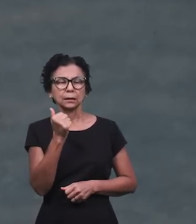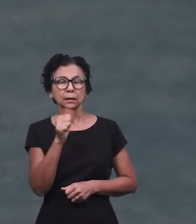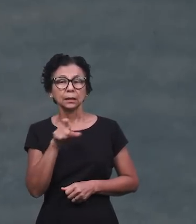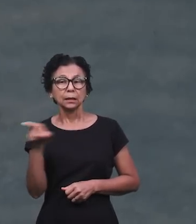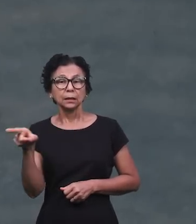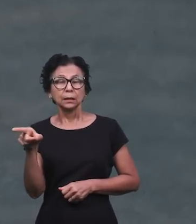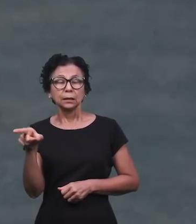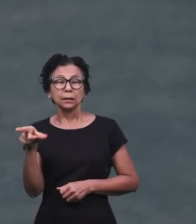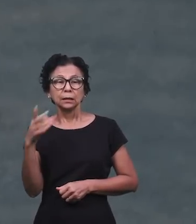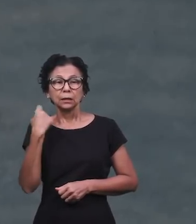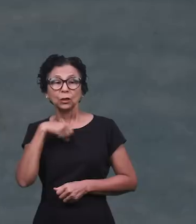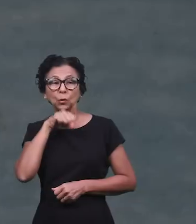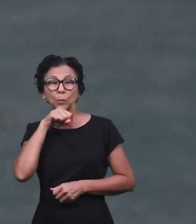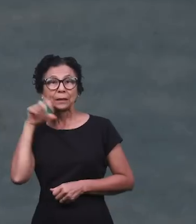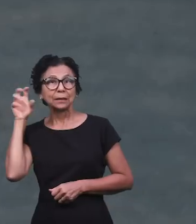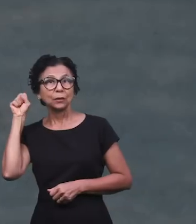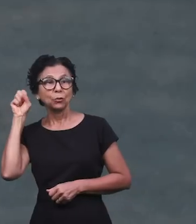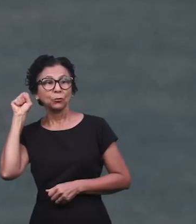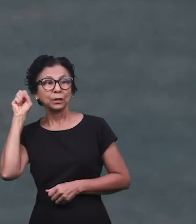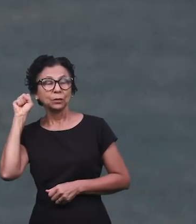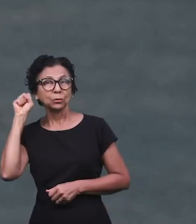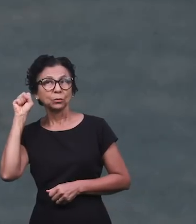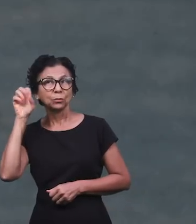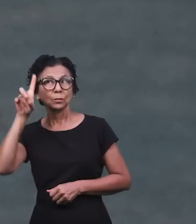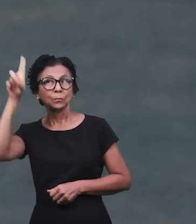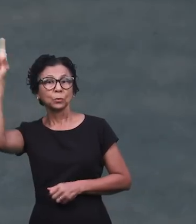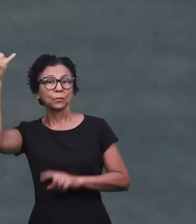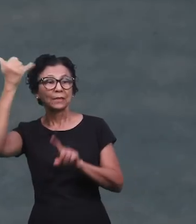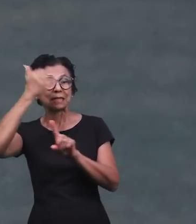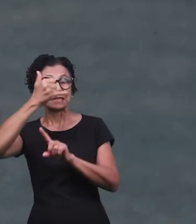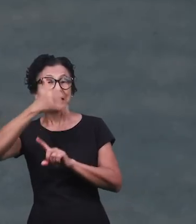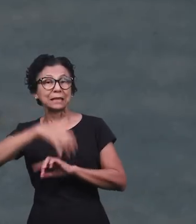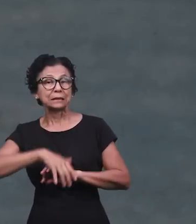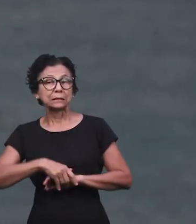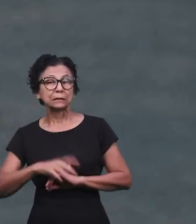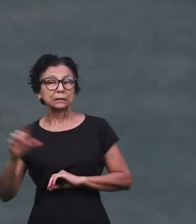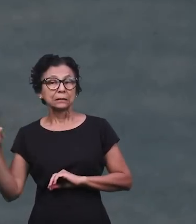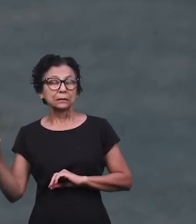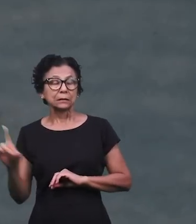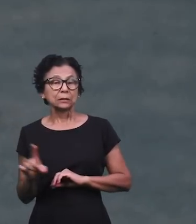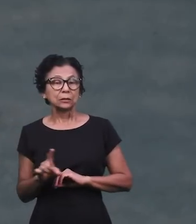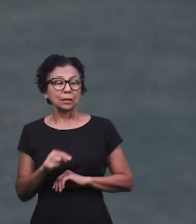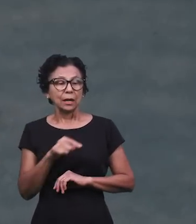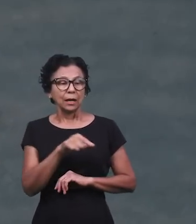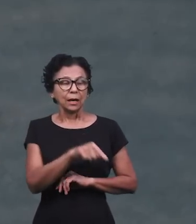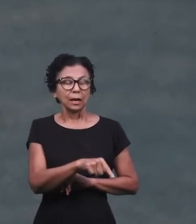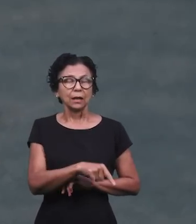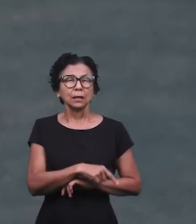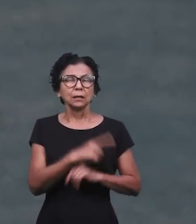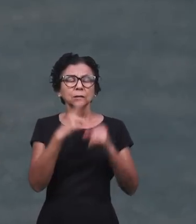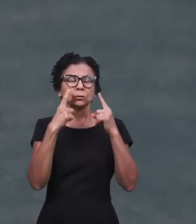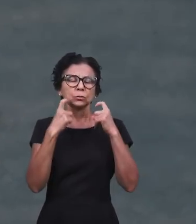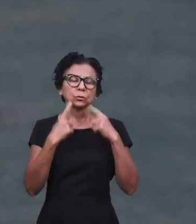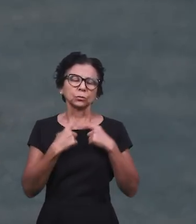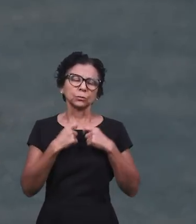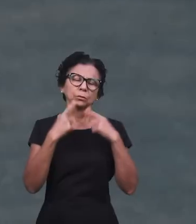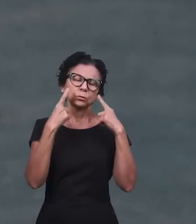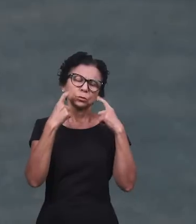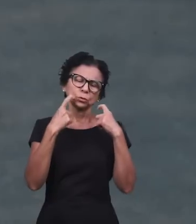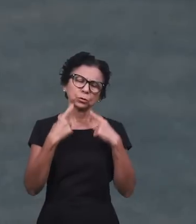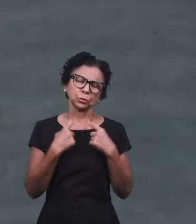dela ouvindo a palavra profética do lado. Essa menina chorou